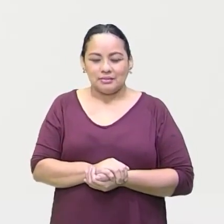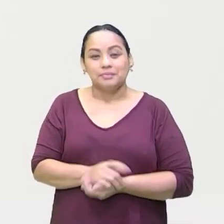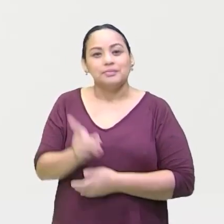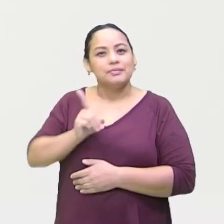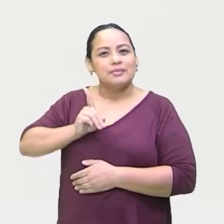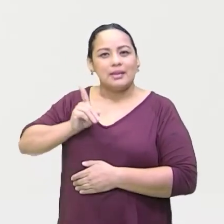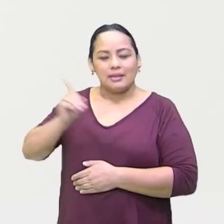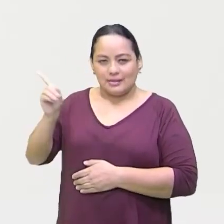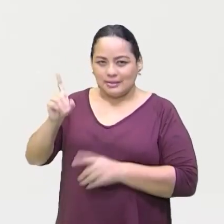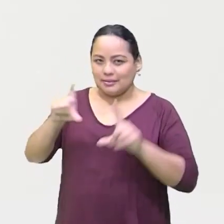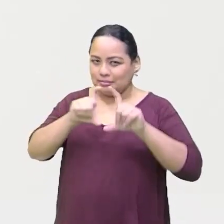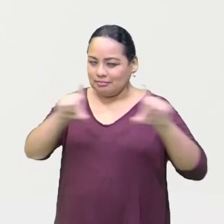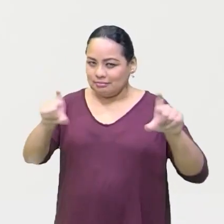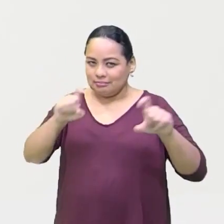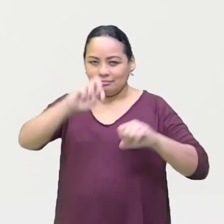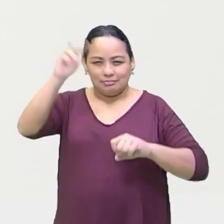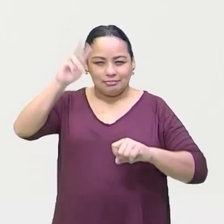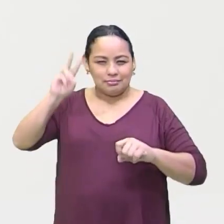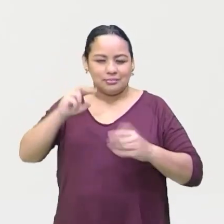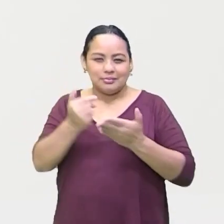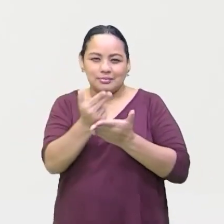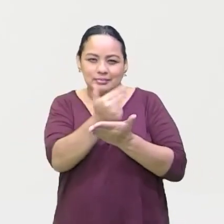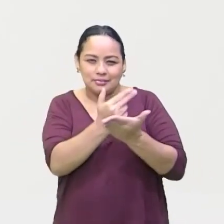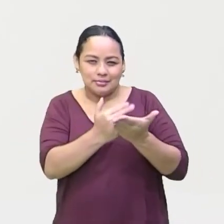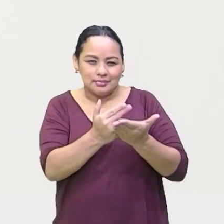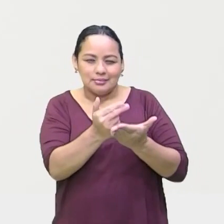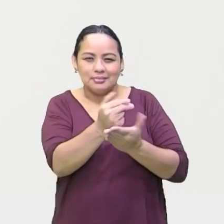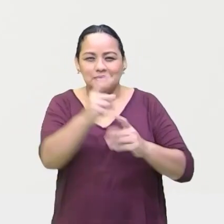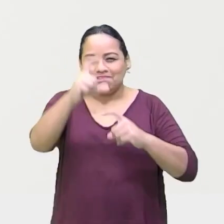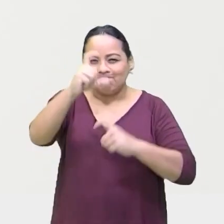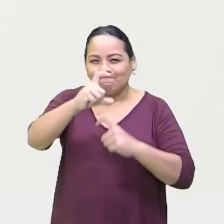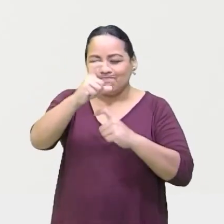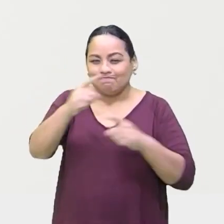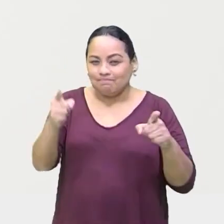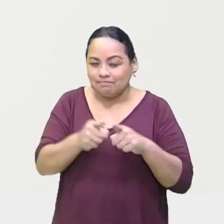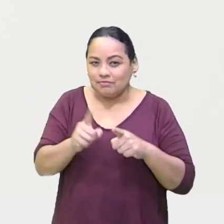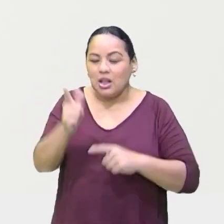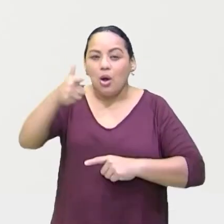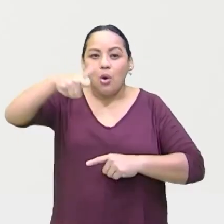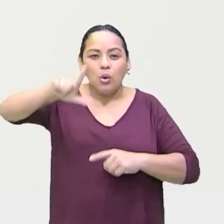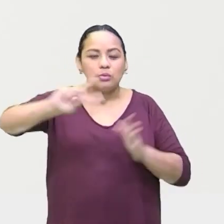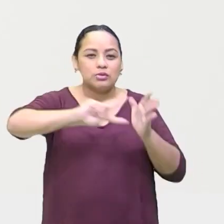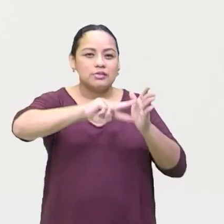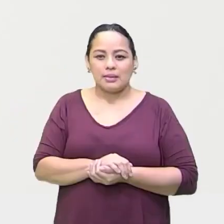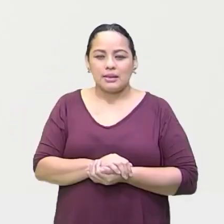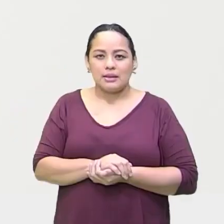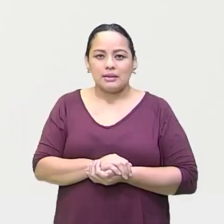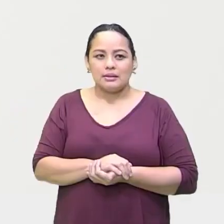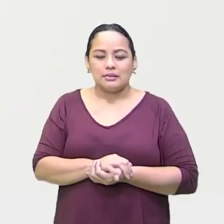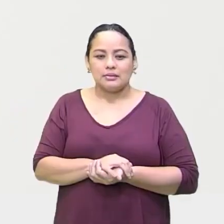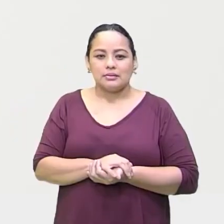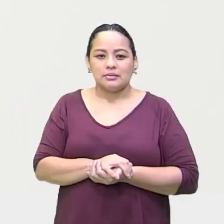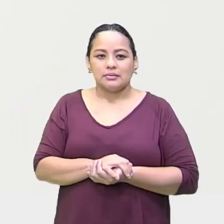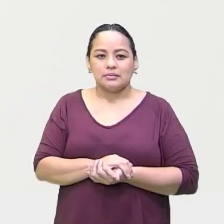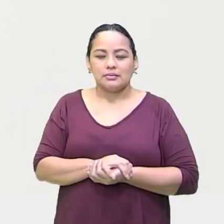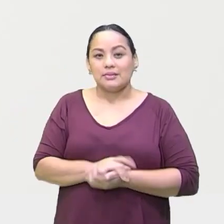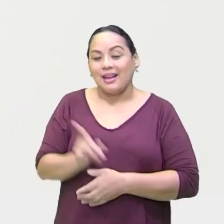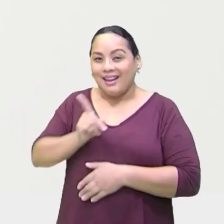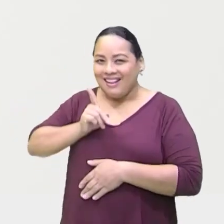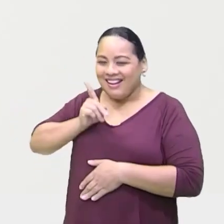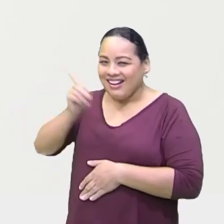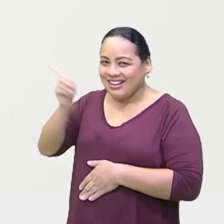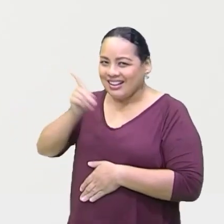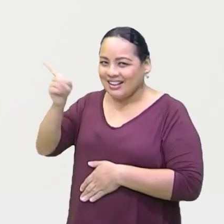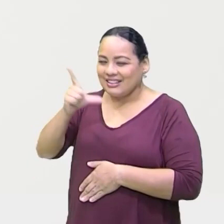Nesta tirinha, crianças, prestem atenção. Aqui já tem um outro sentido, ó. Aqui, crianças, nós temos